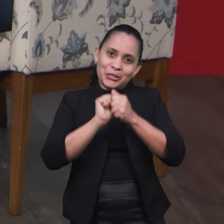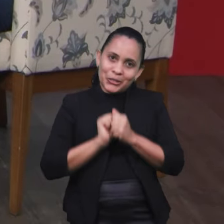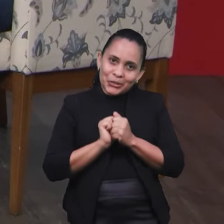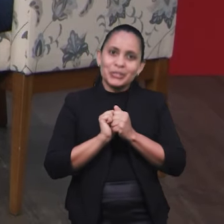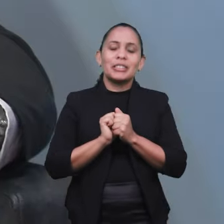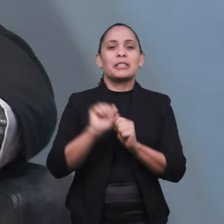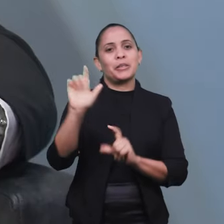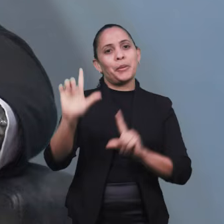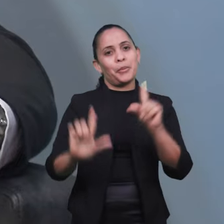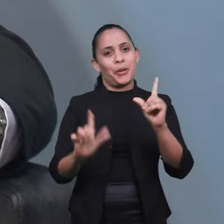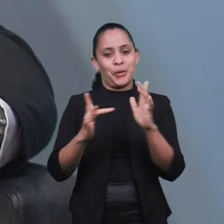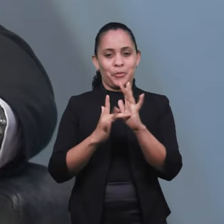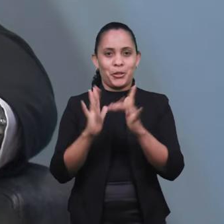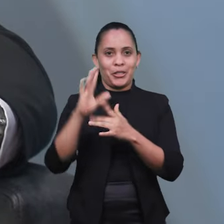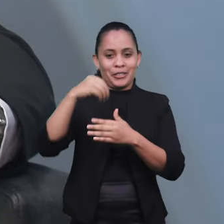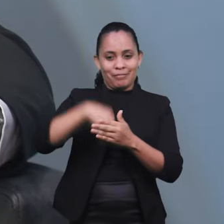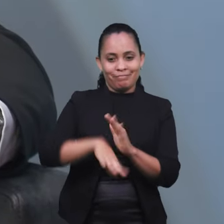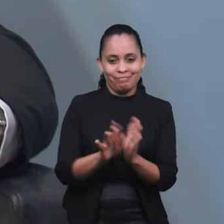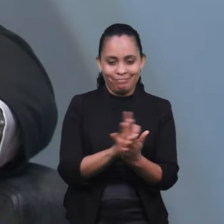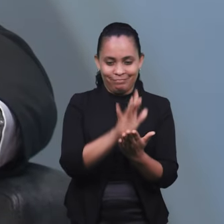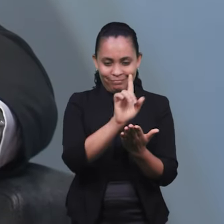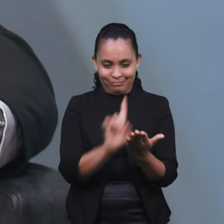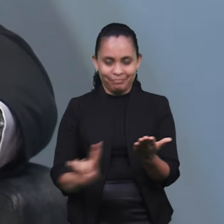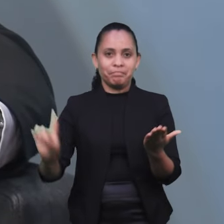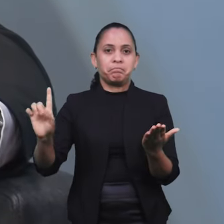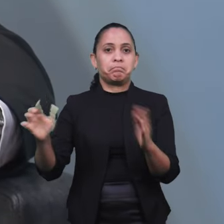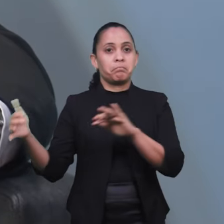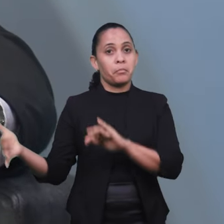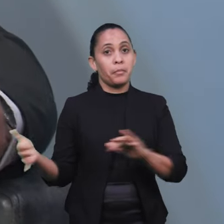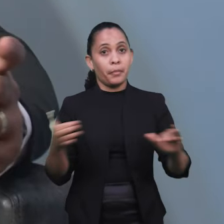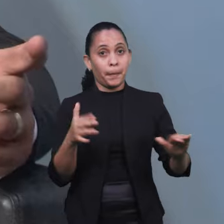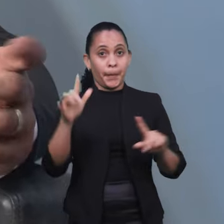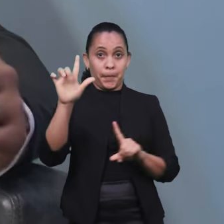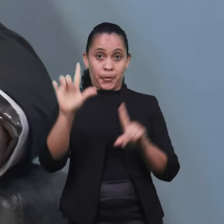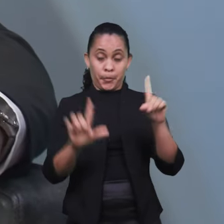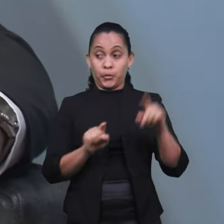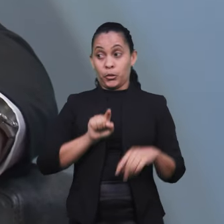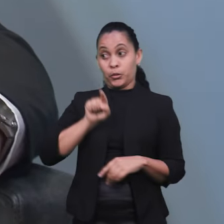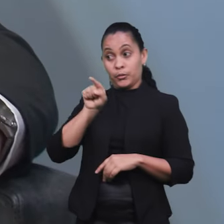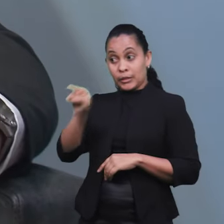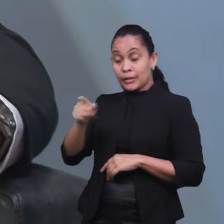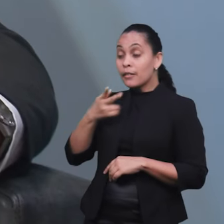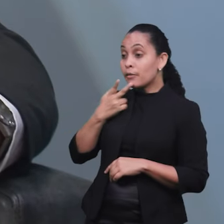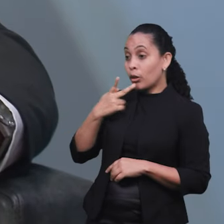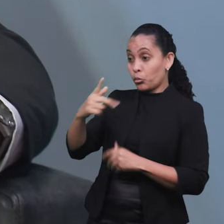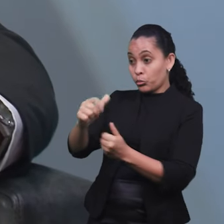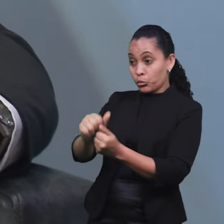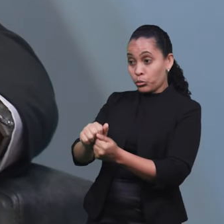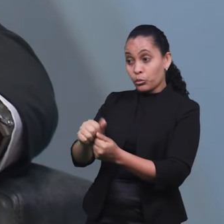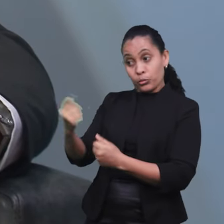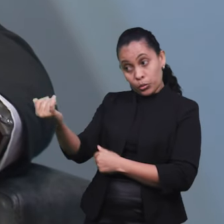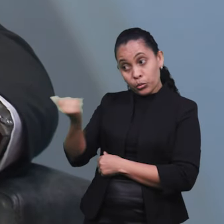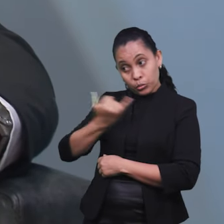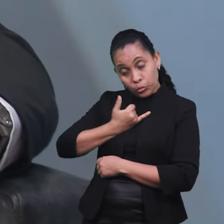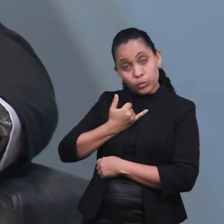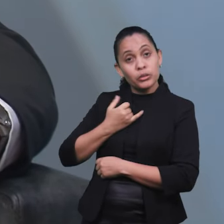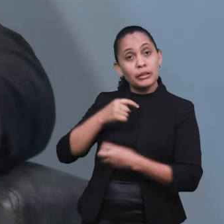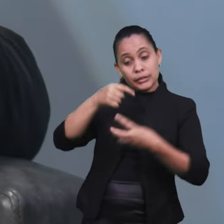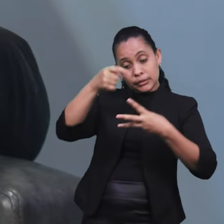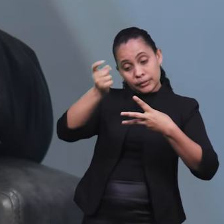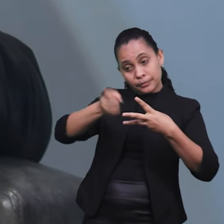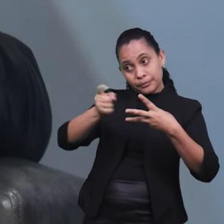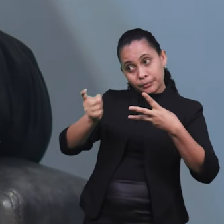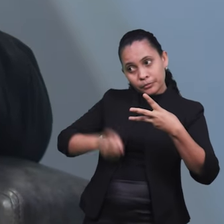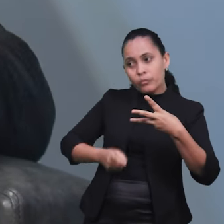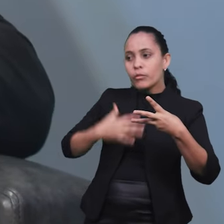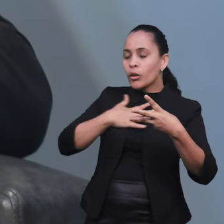conosco em mais um programa de Jesus em Toda a Bíblia. Pastor, no último programa, o senhor falou conosco sobre